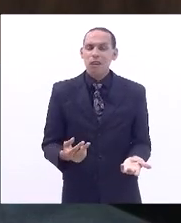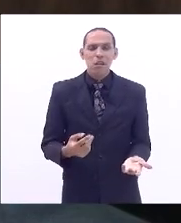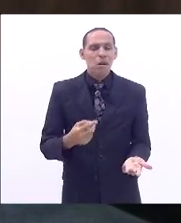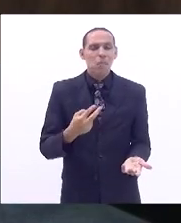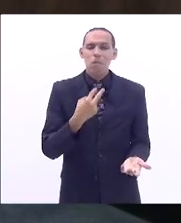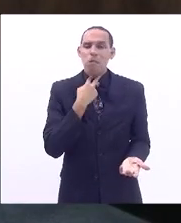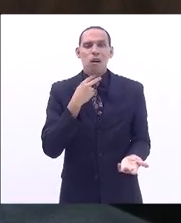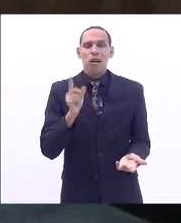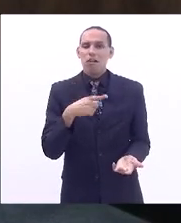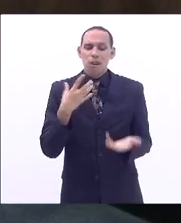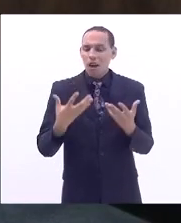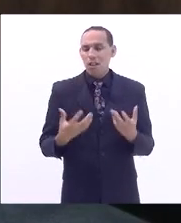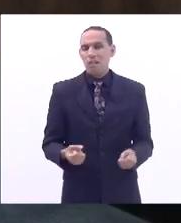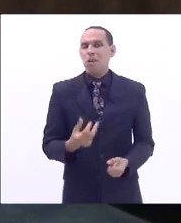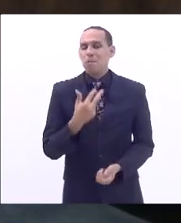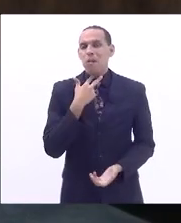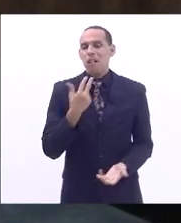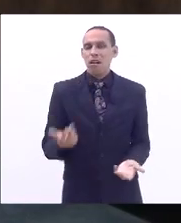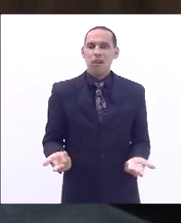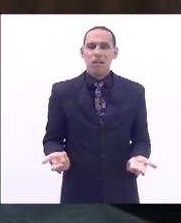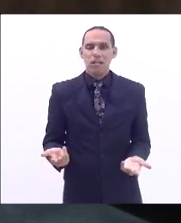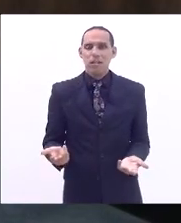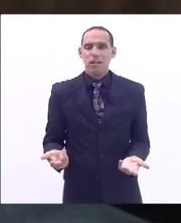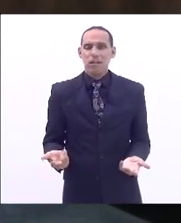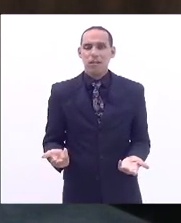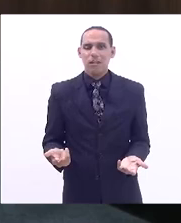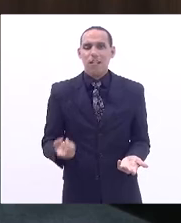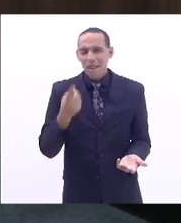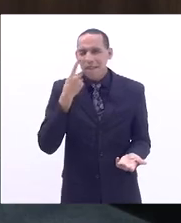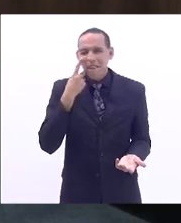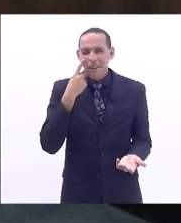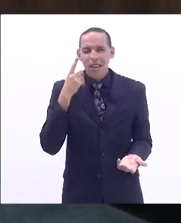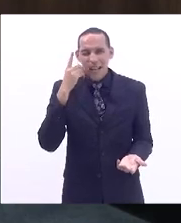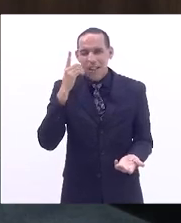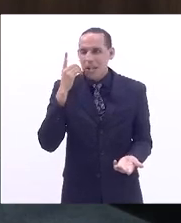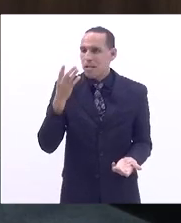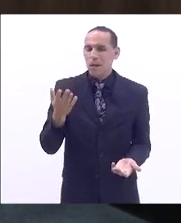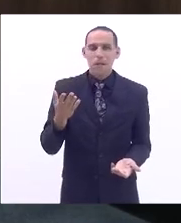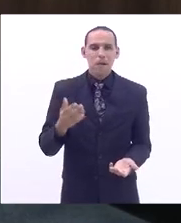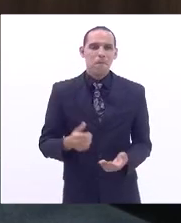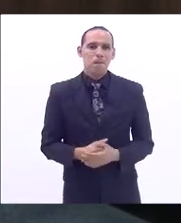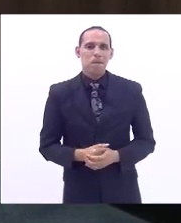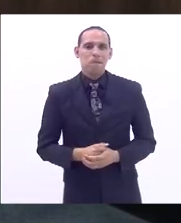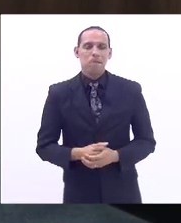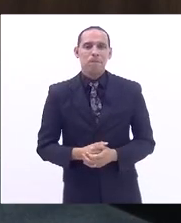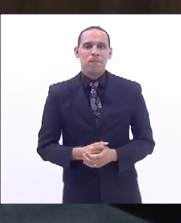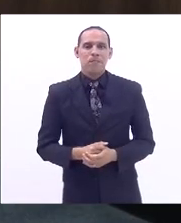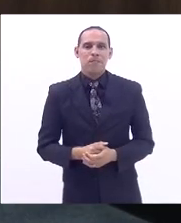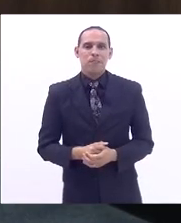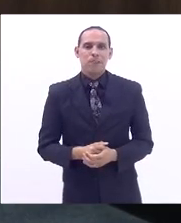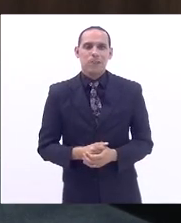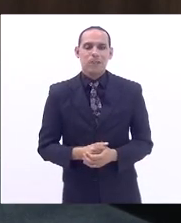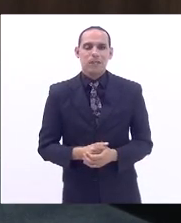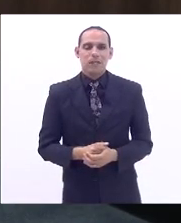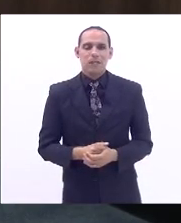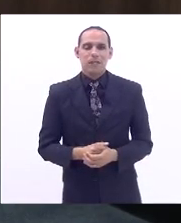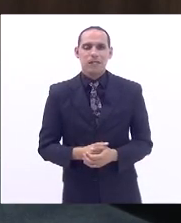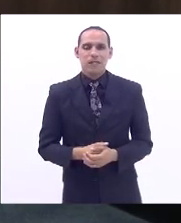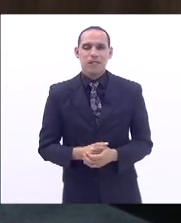aval dessa casa para se ter noção Nobre deputada quer dizer